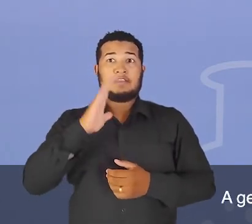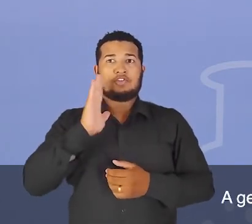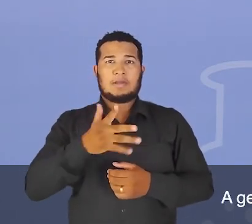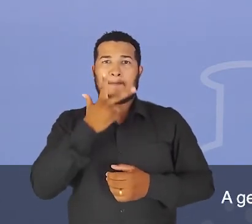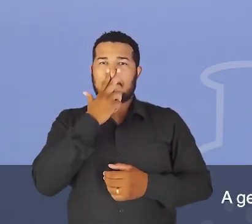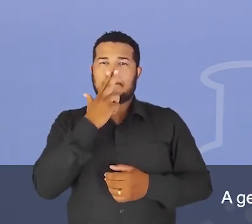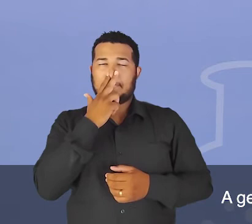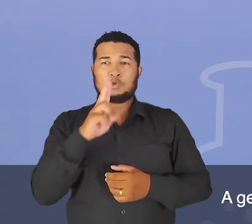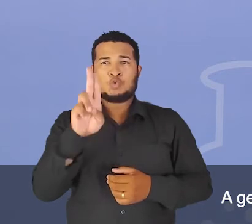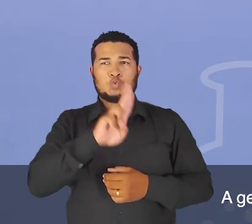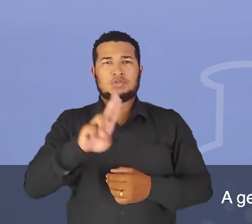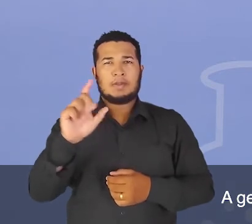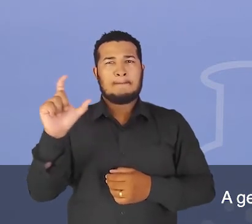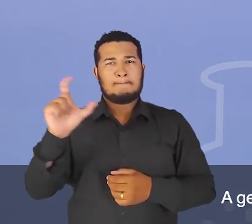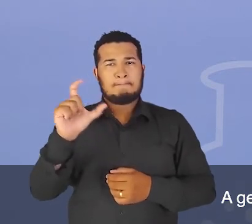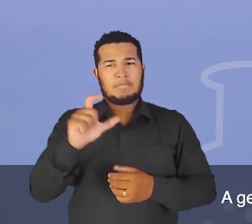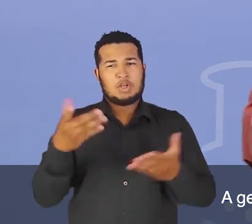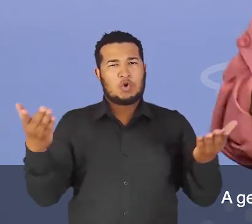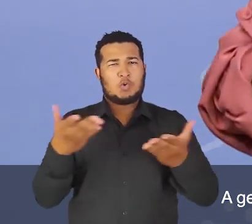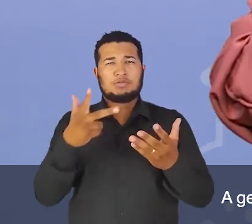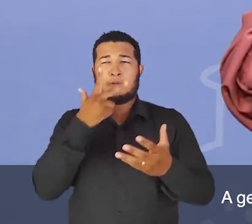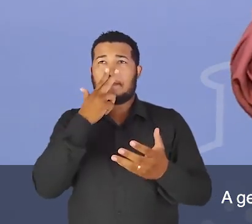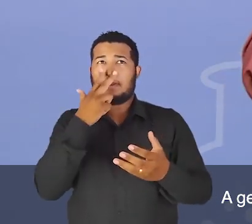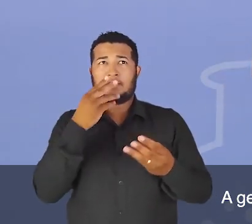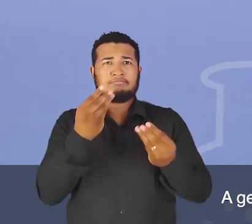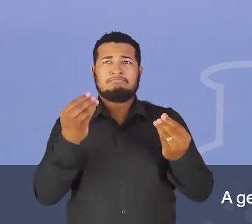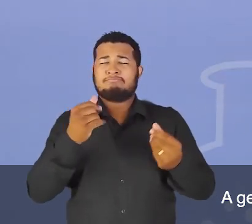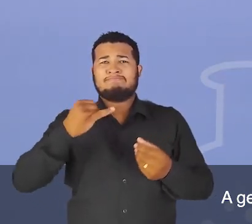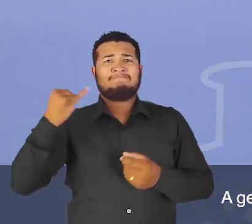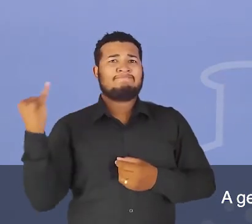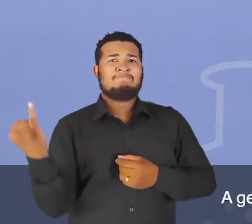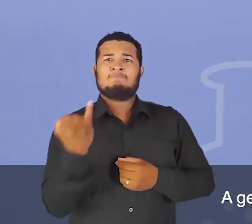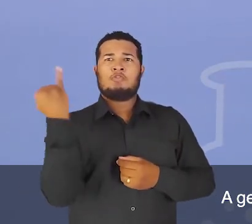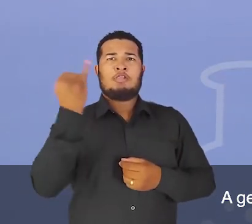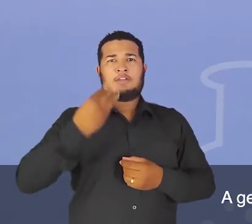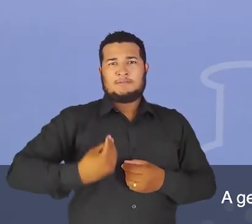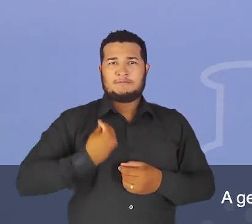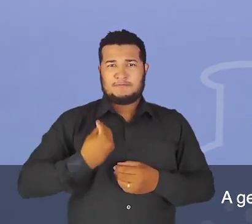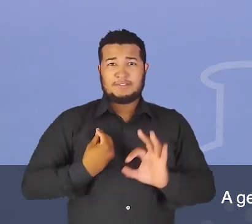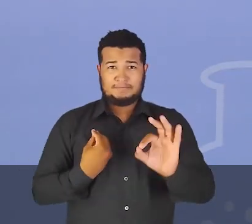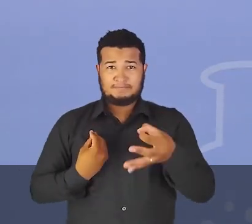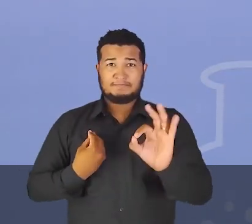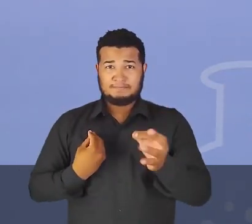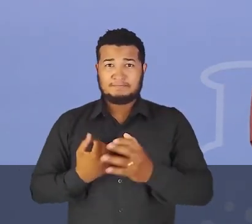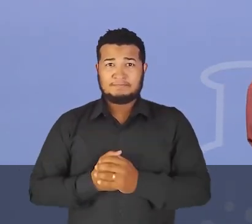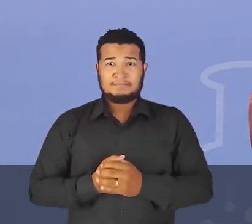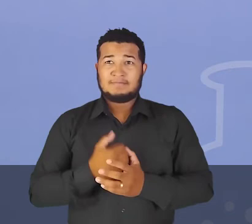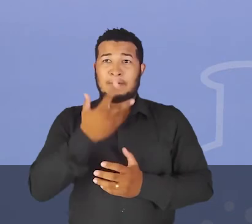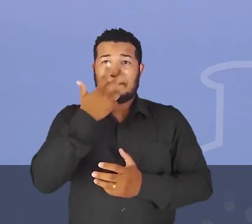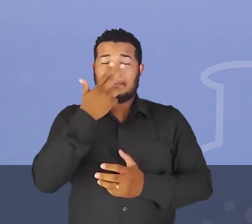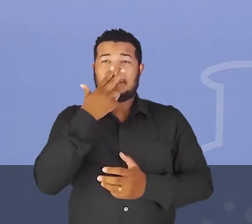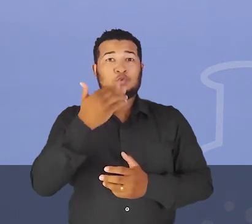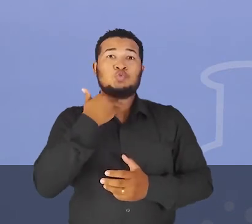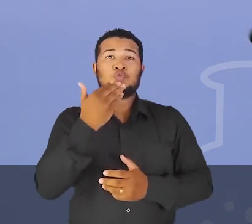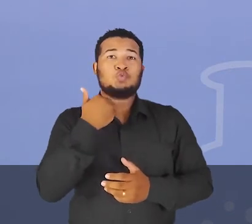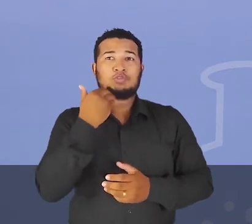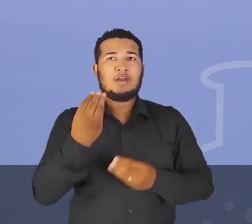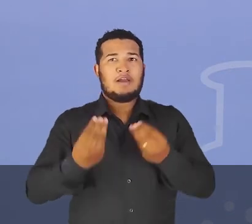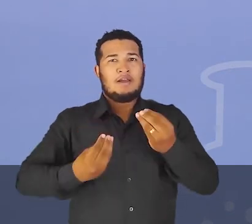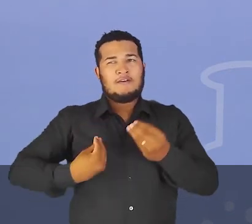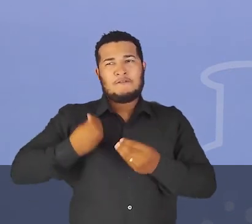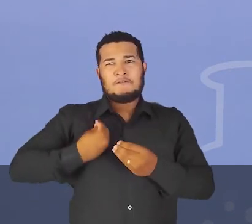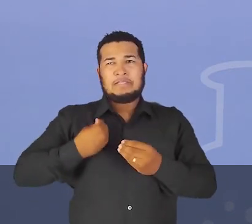a utilização das pilhas hoje como assim uma coisa fundamental na nossa vida, né? A gente não consegue viver sem as